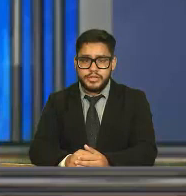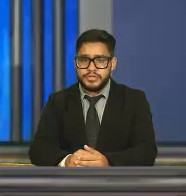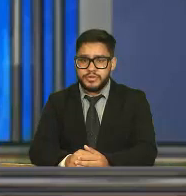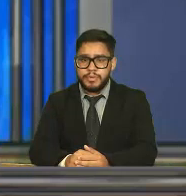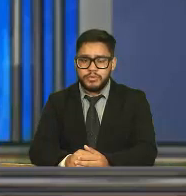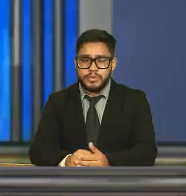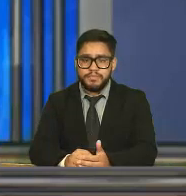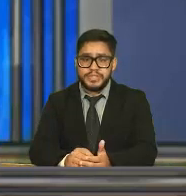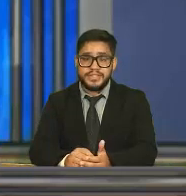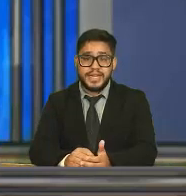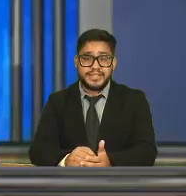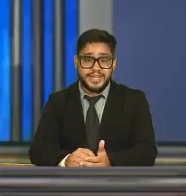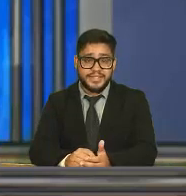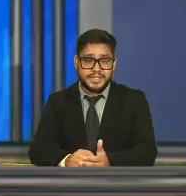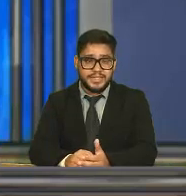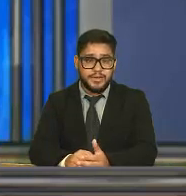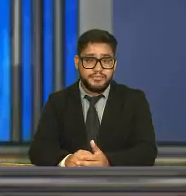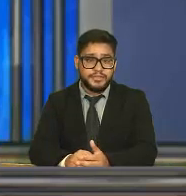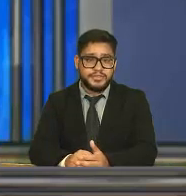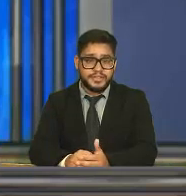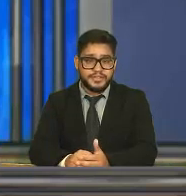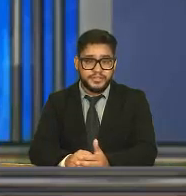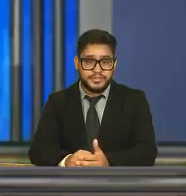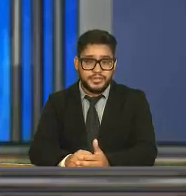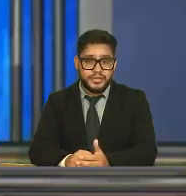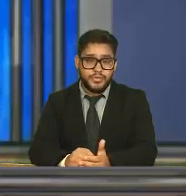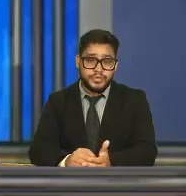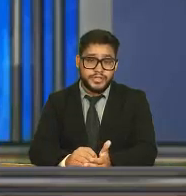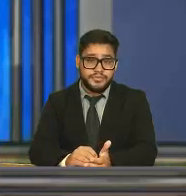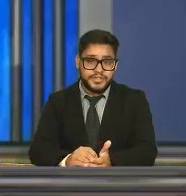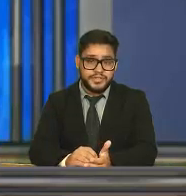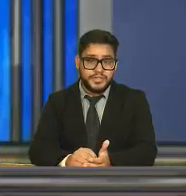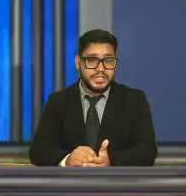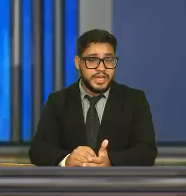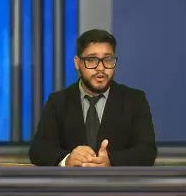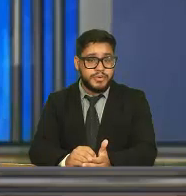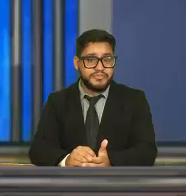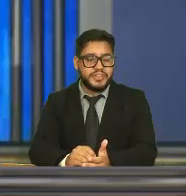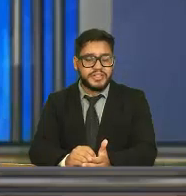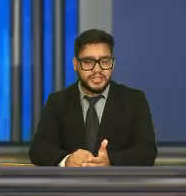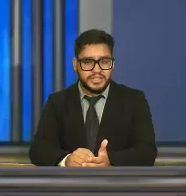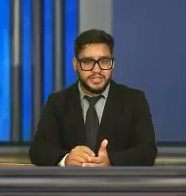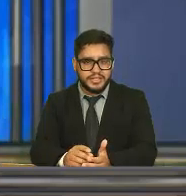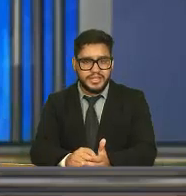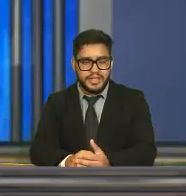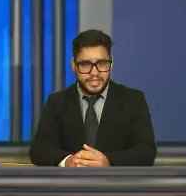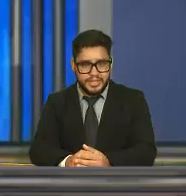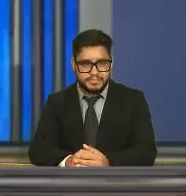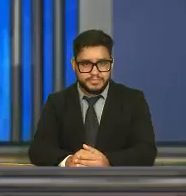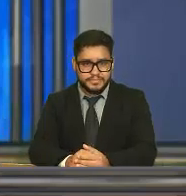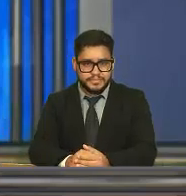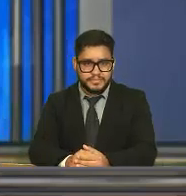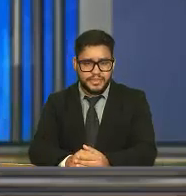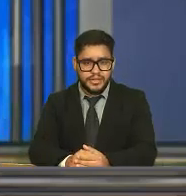no interior de São Paulo, Priscila é casada, tem um filho de 6 anos, o Rodrigo Filho, e é uma verdadeira